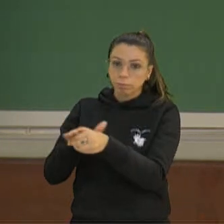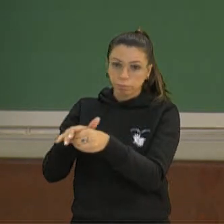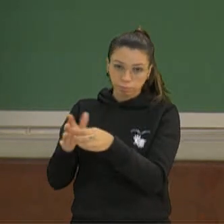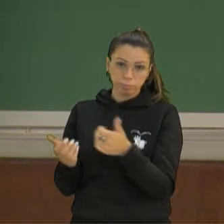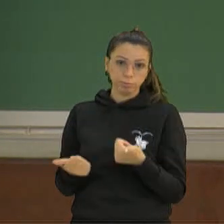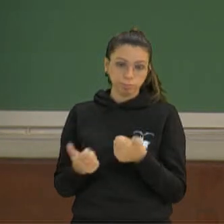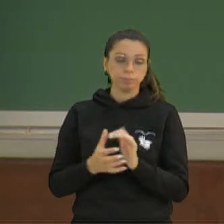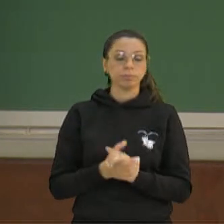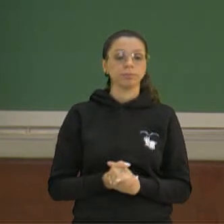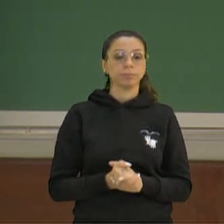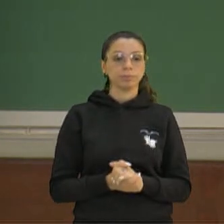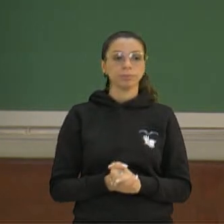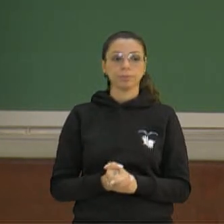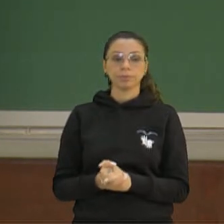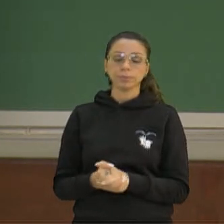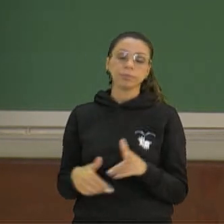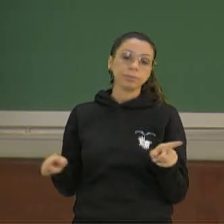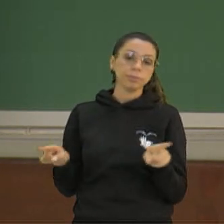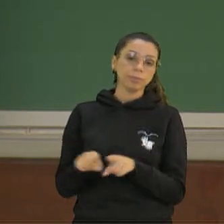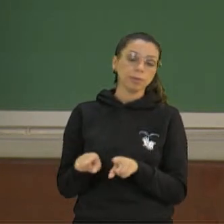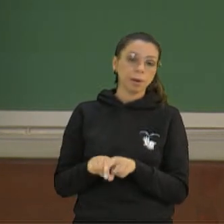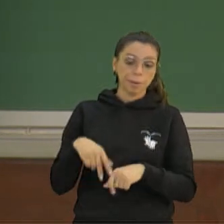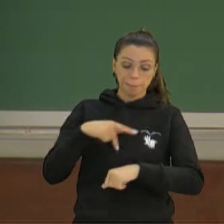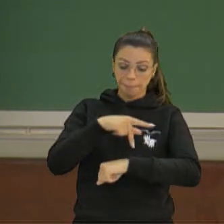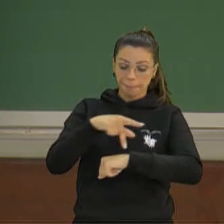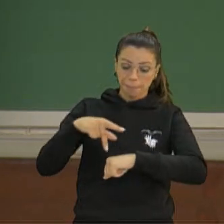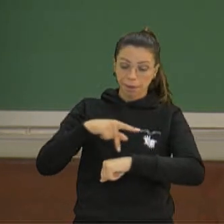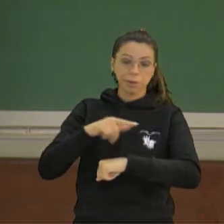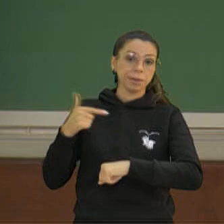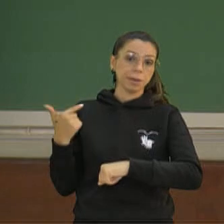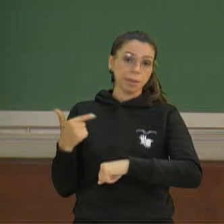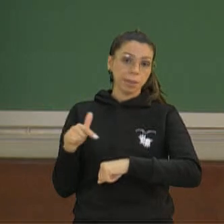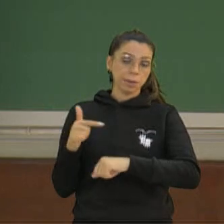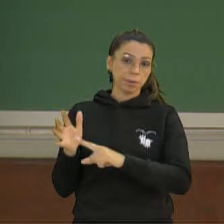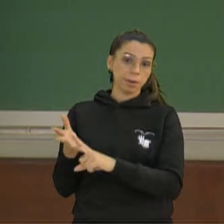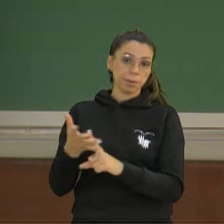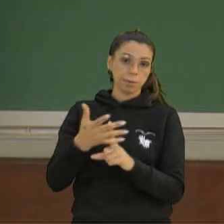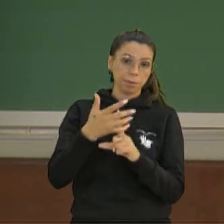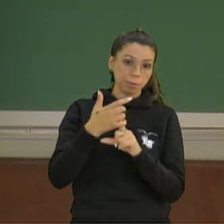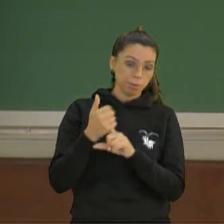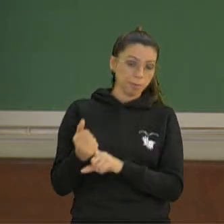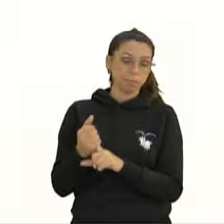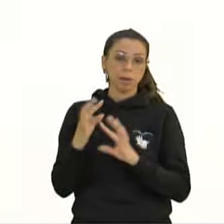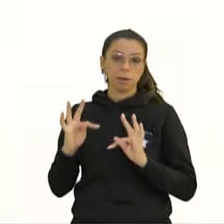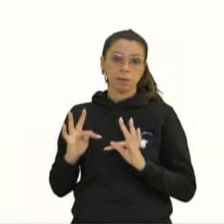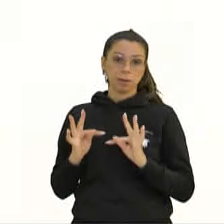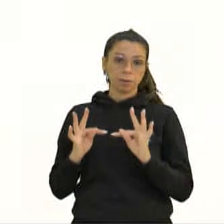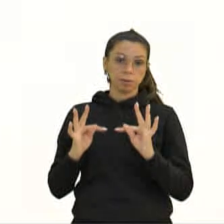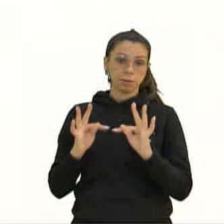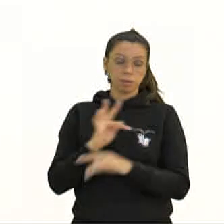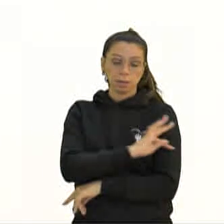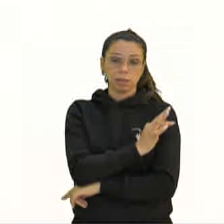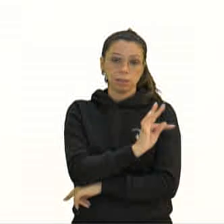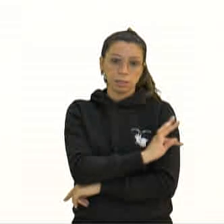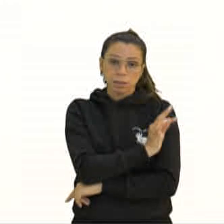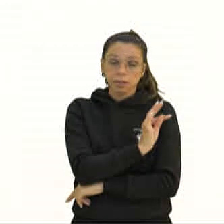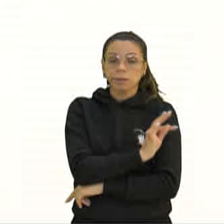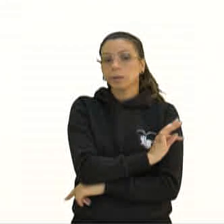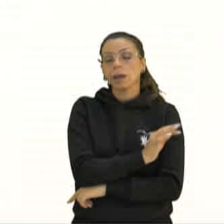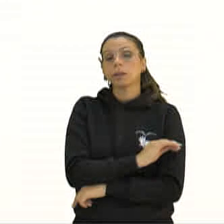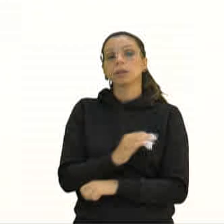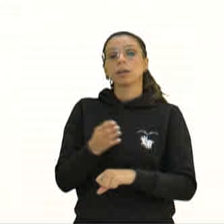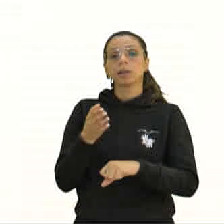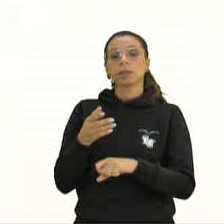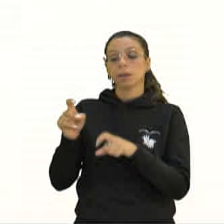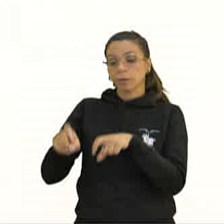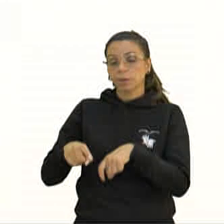ali. É comum em países onde não há domínio das técnicas de modernização da agricultura,